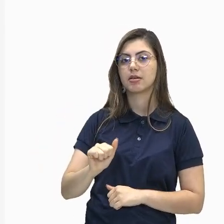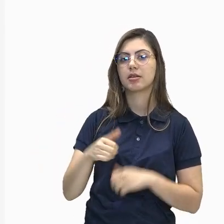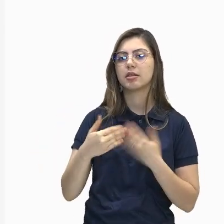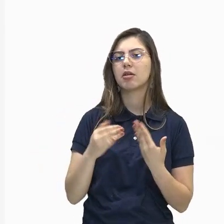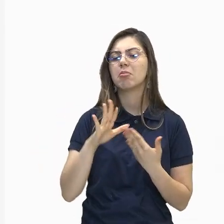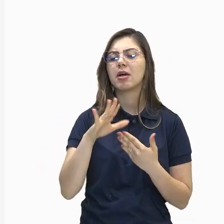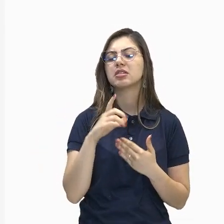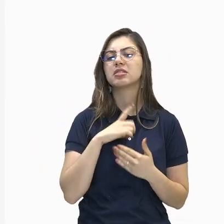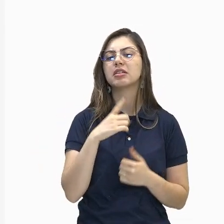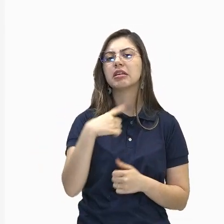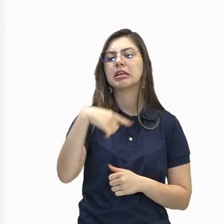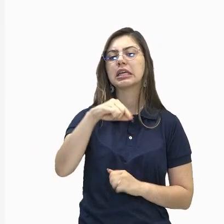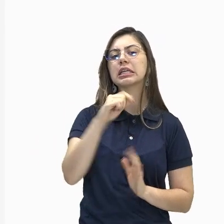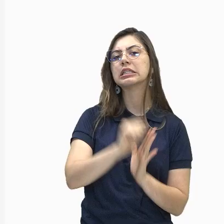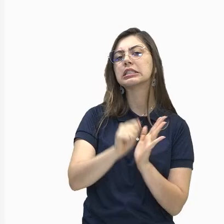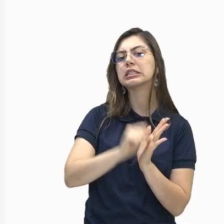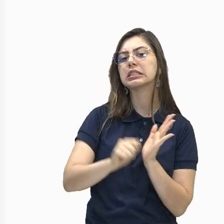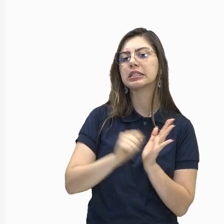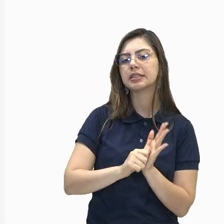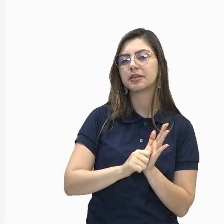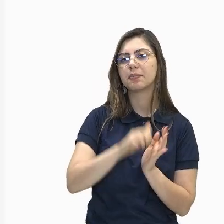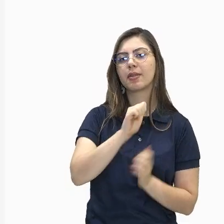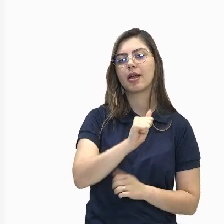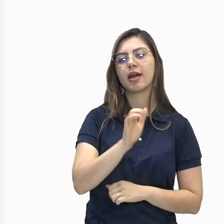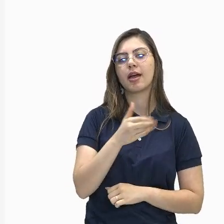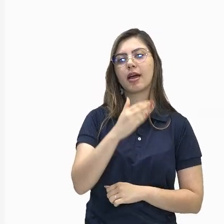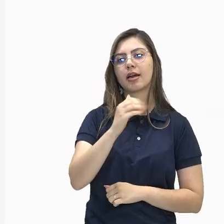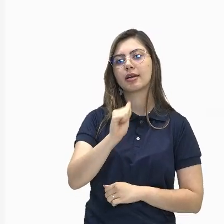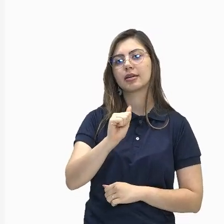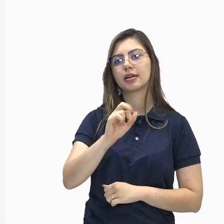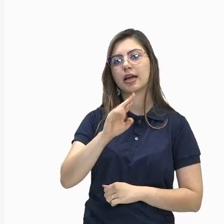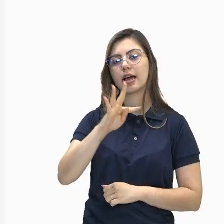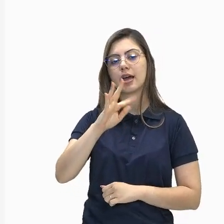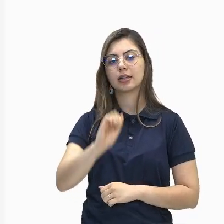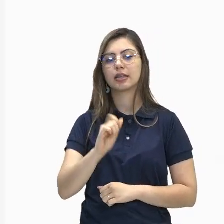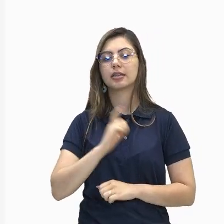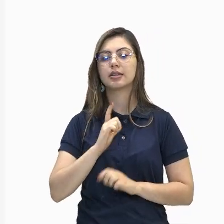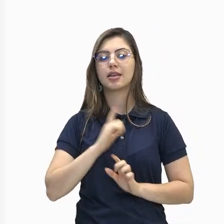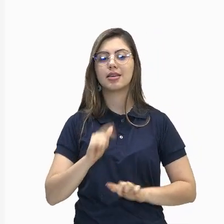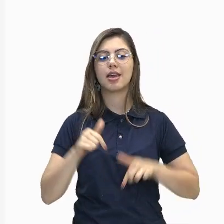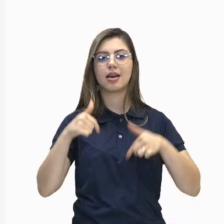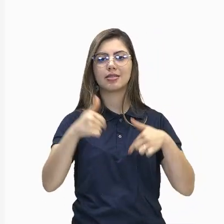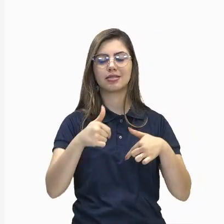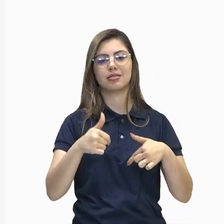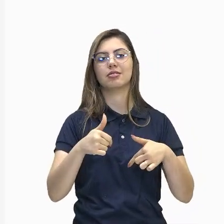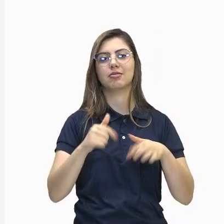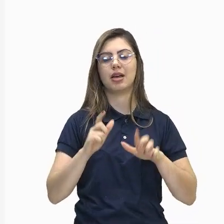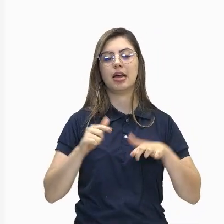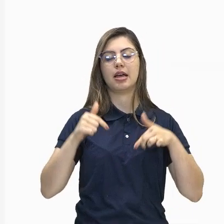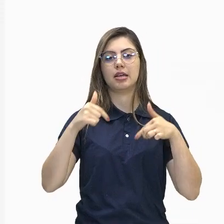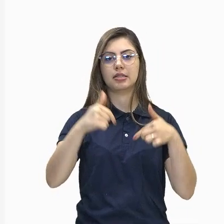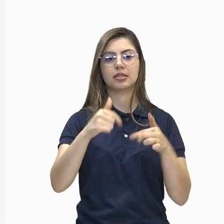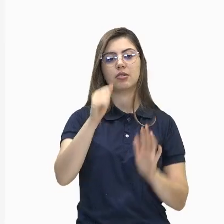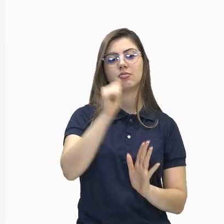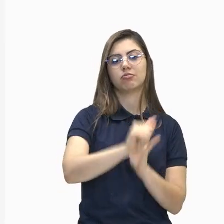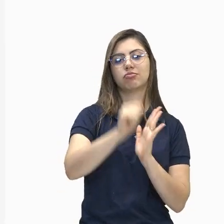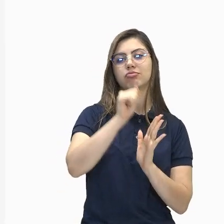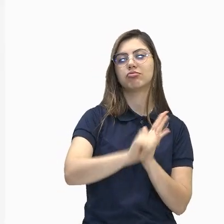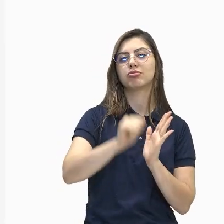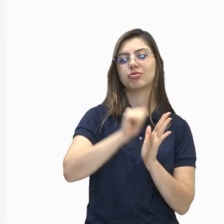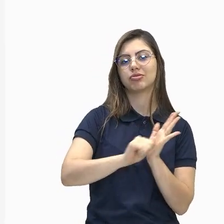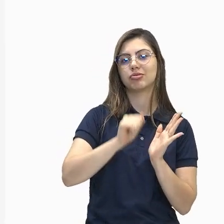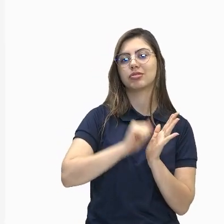carta, ok? Percebam que a carta sofre a ação, ela que é escrita, ela não escreve sozinha, a carta